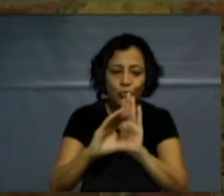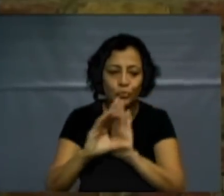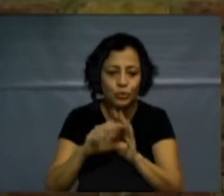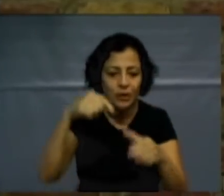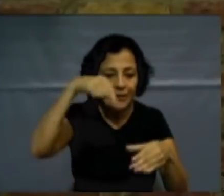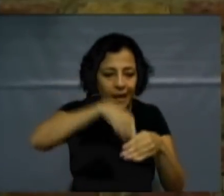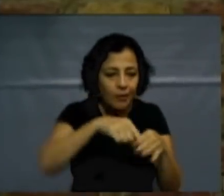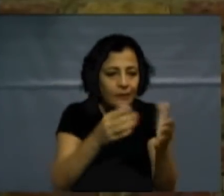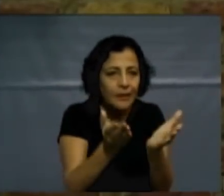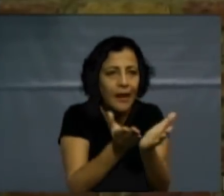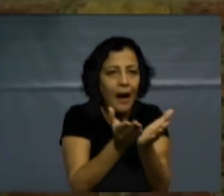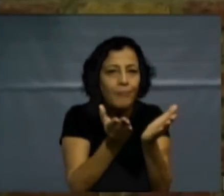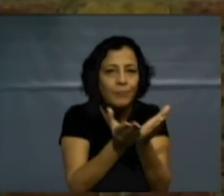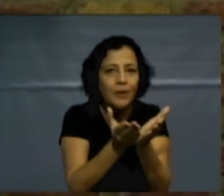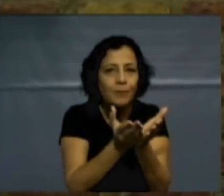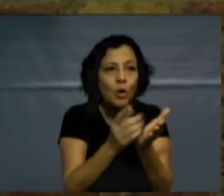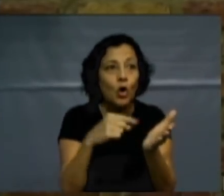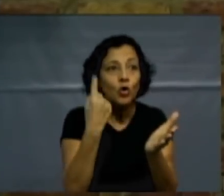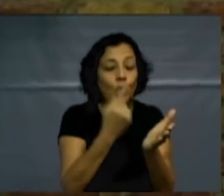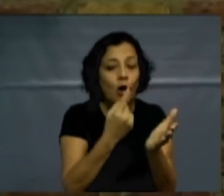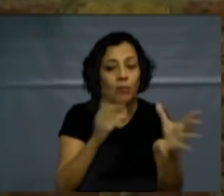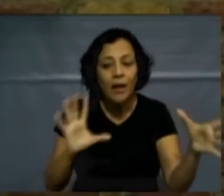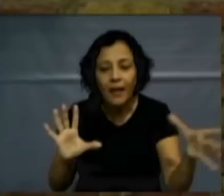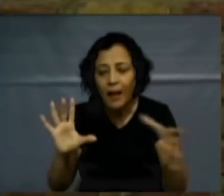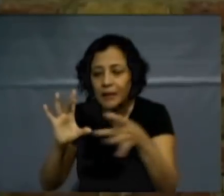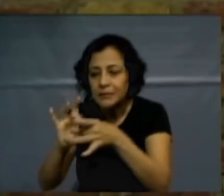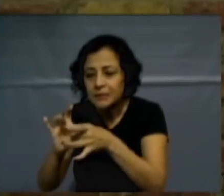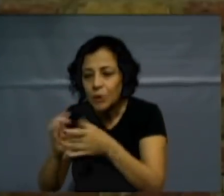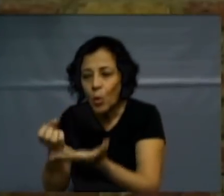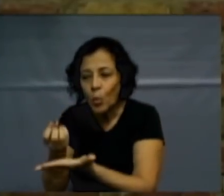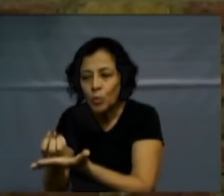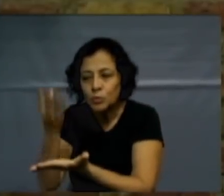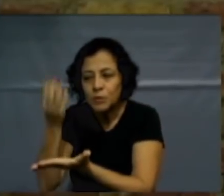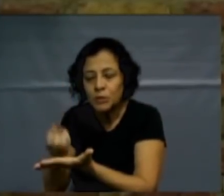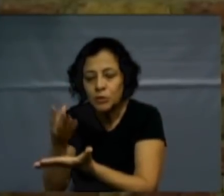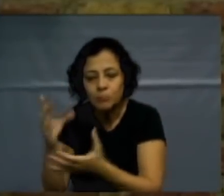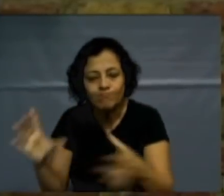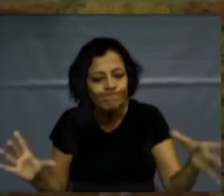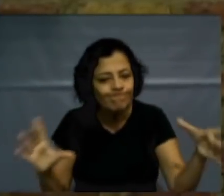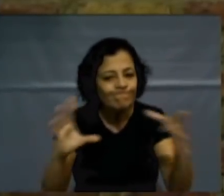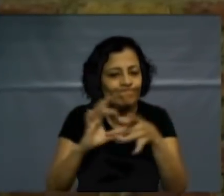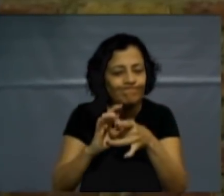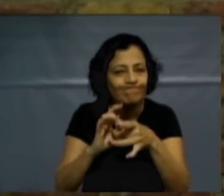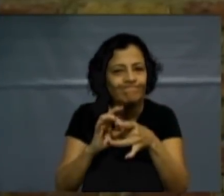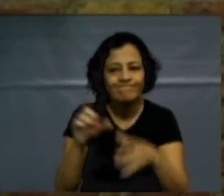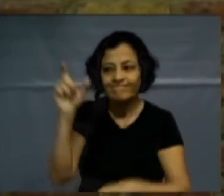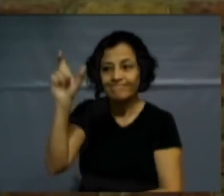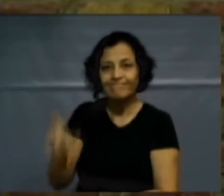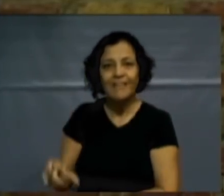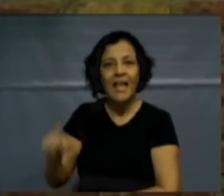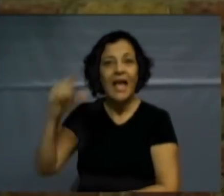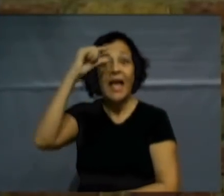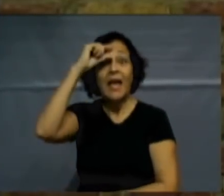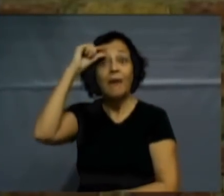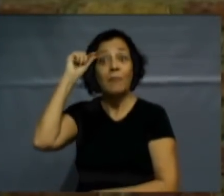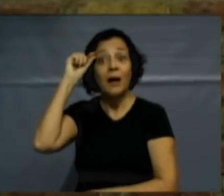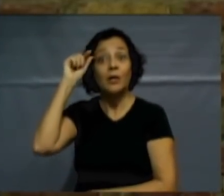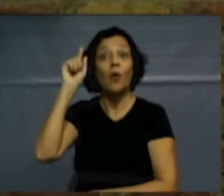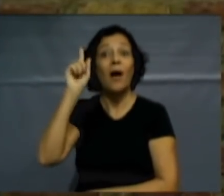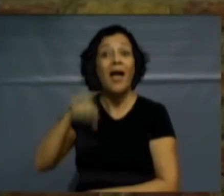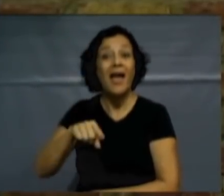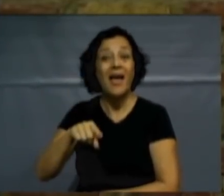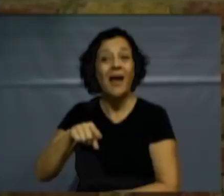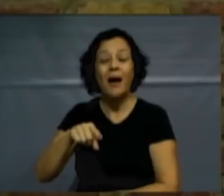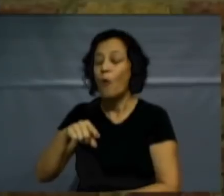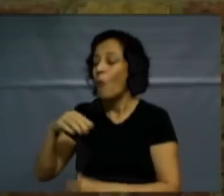refere, a gente vai ter a visão completa daquilo que Emmanuel deseja dizer. Para mim, Emmanuel é o maior intérprete